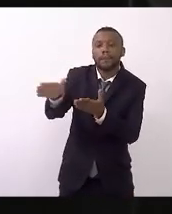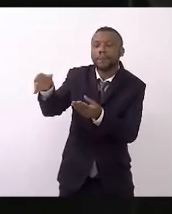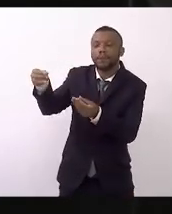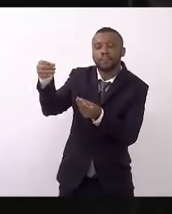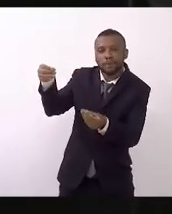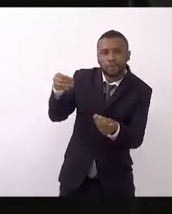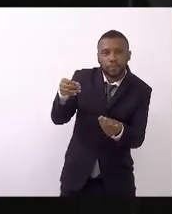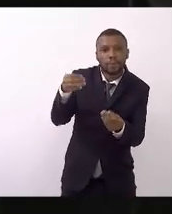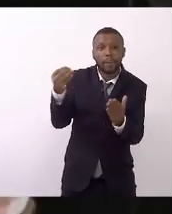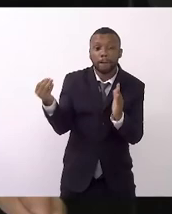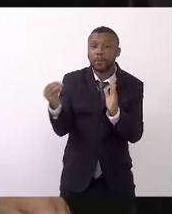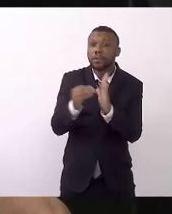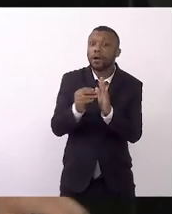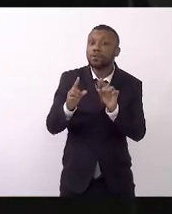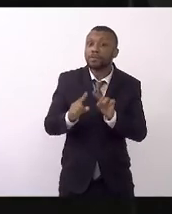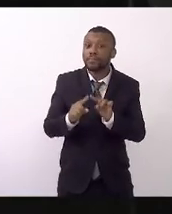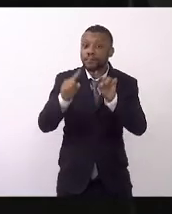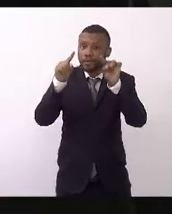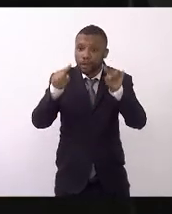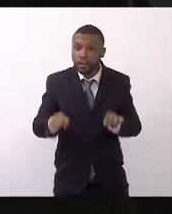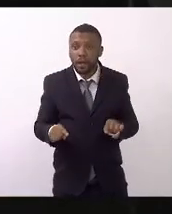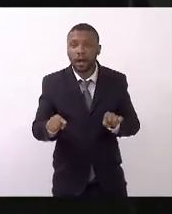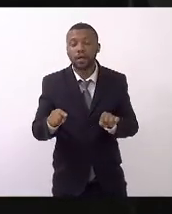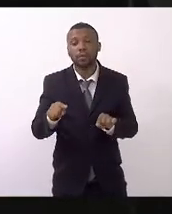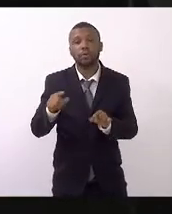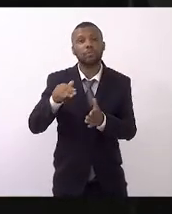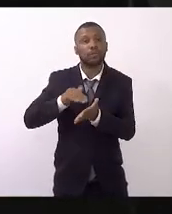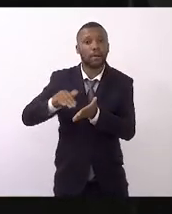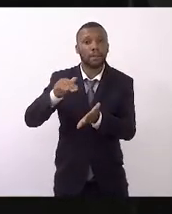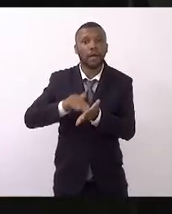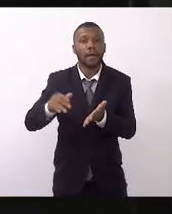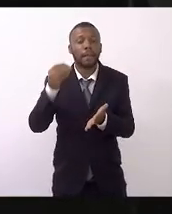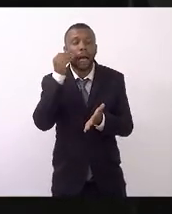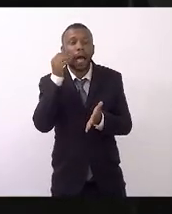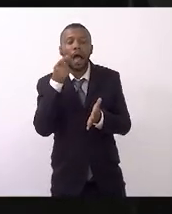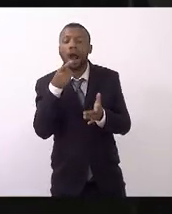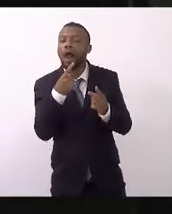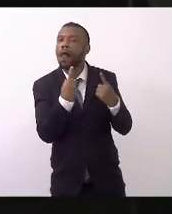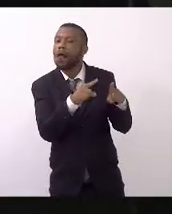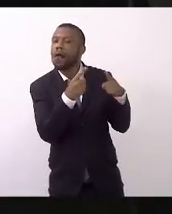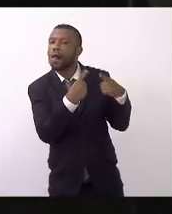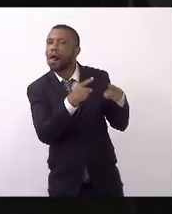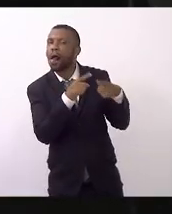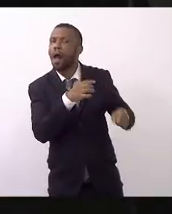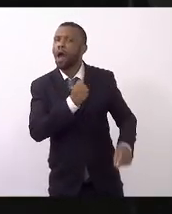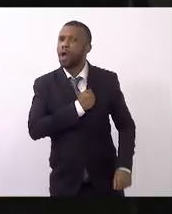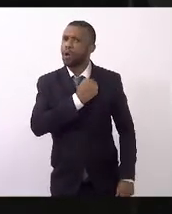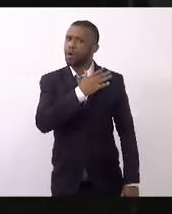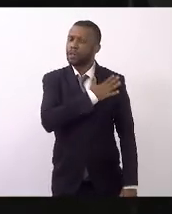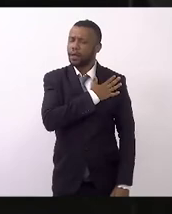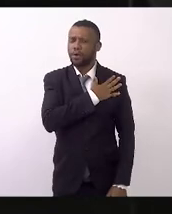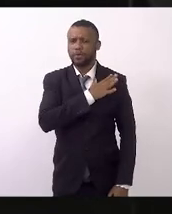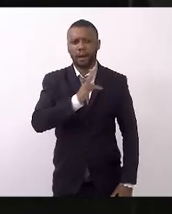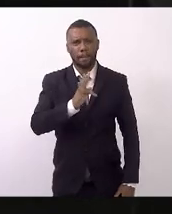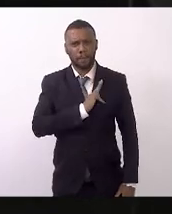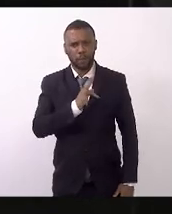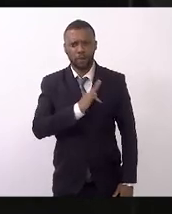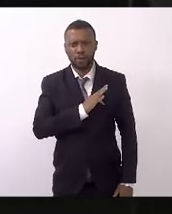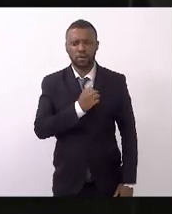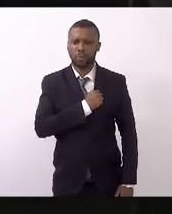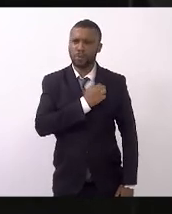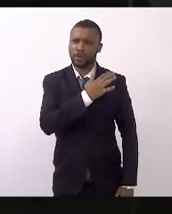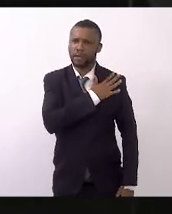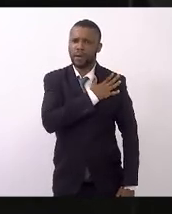botando funcionários do próprio gabinete para perseguir esse coronel da Polícia Militar, coronel